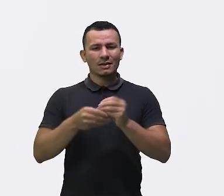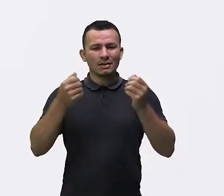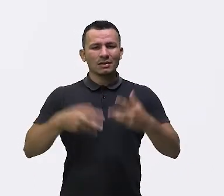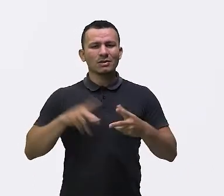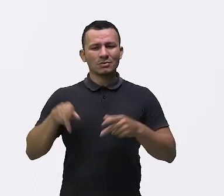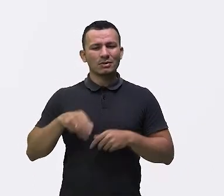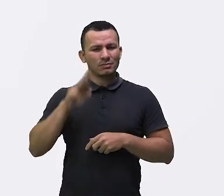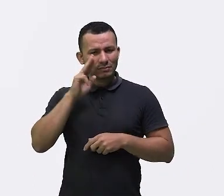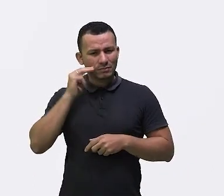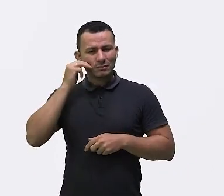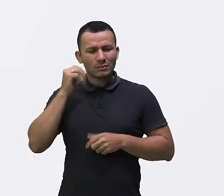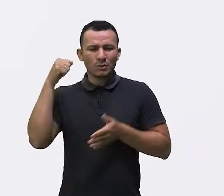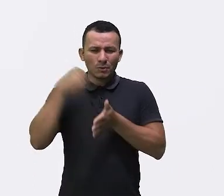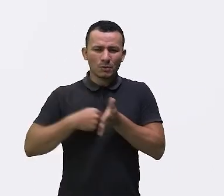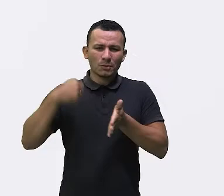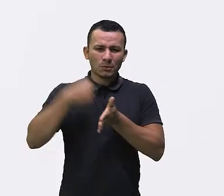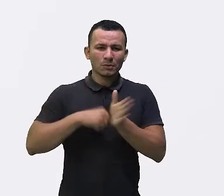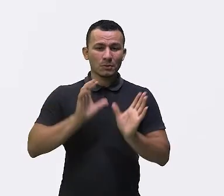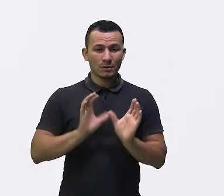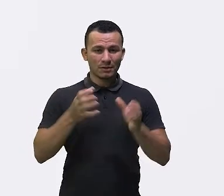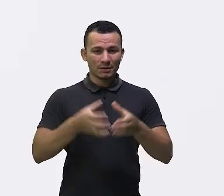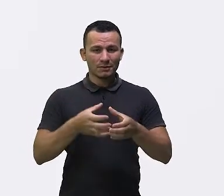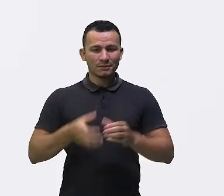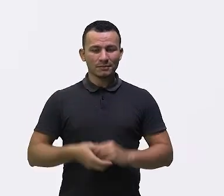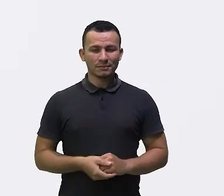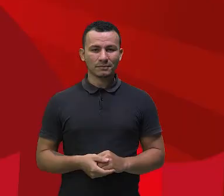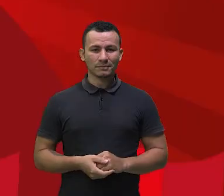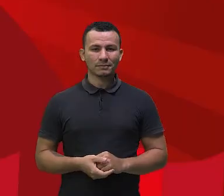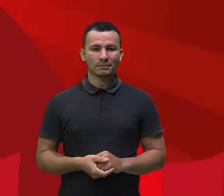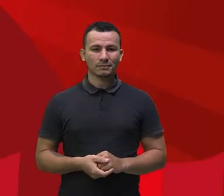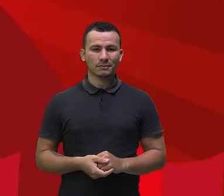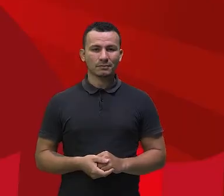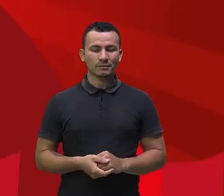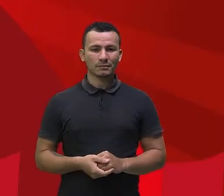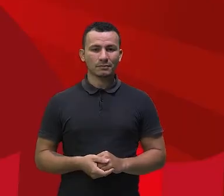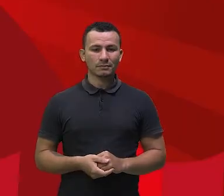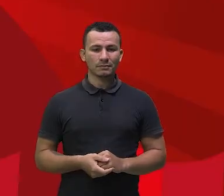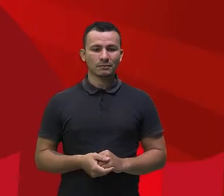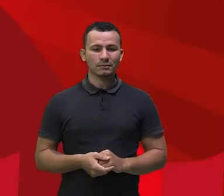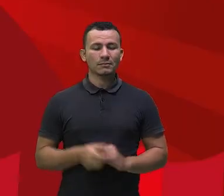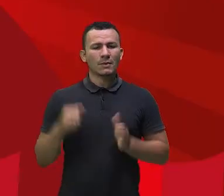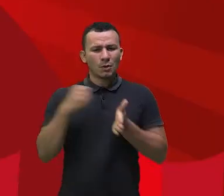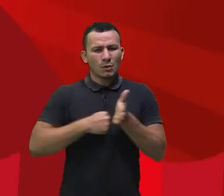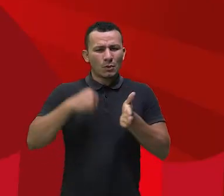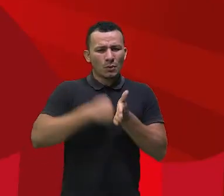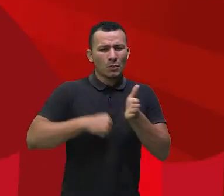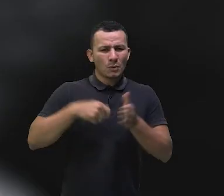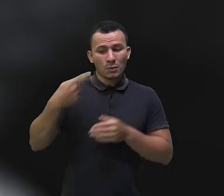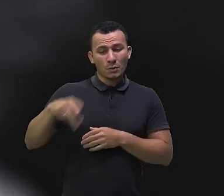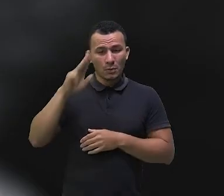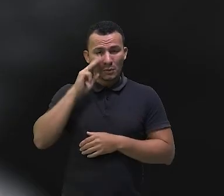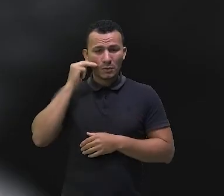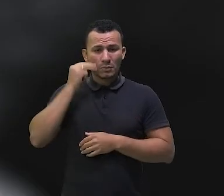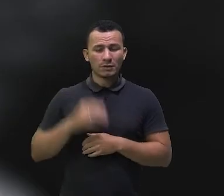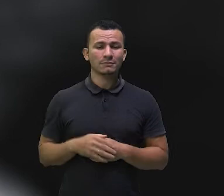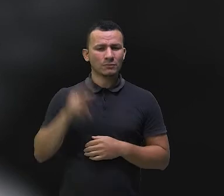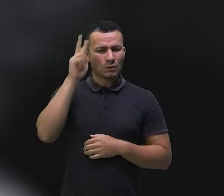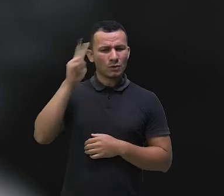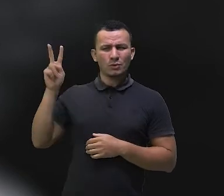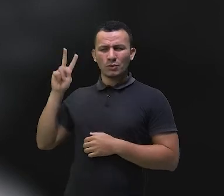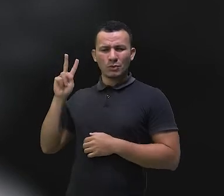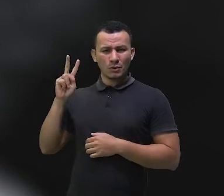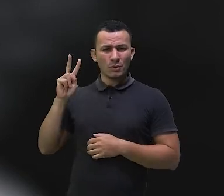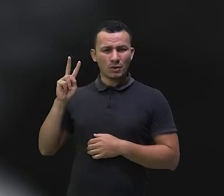luta de classes em Karl Marx. Luta de classes em Marx. A história da